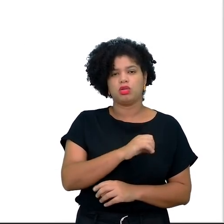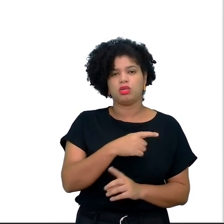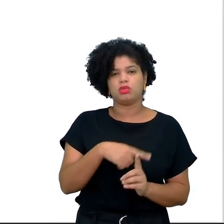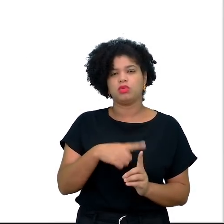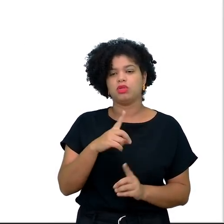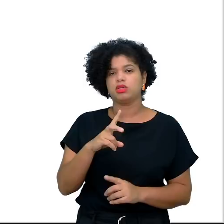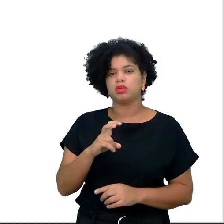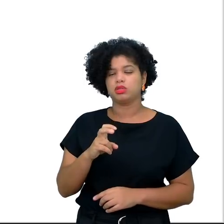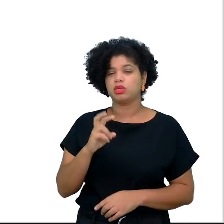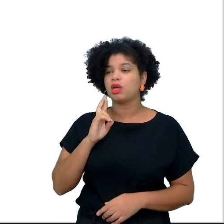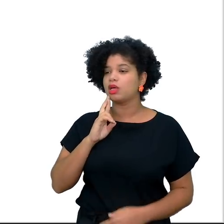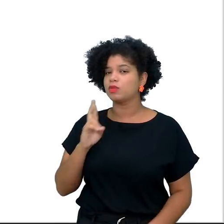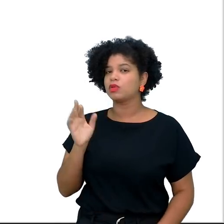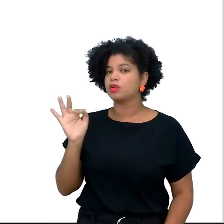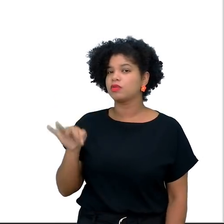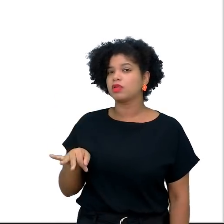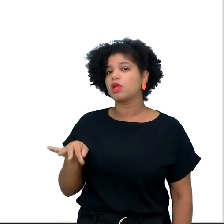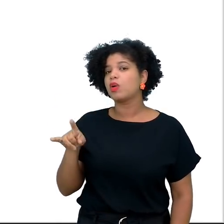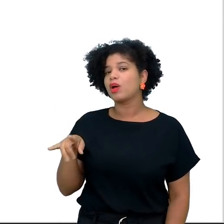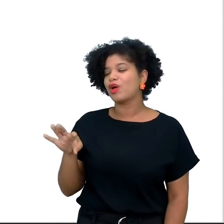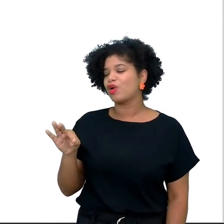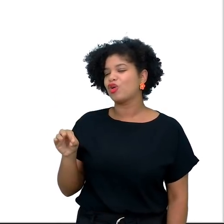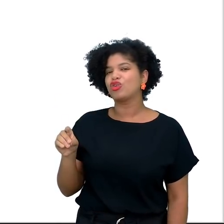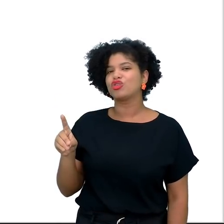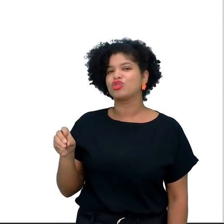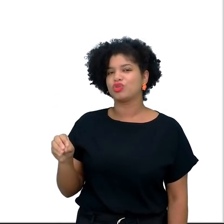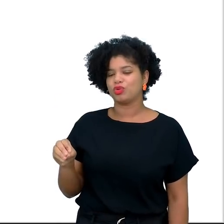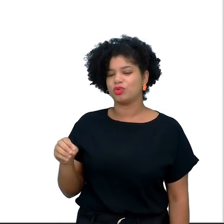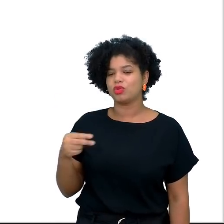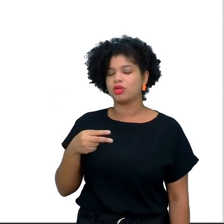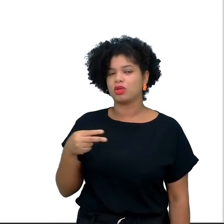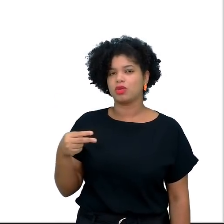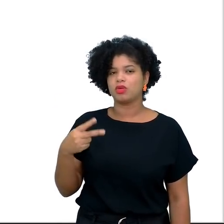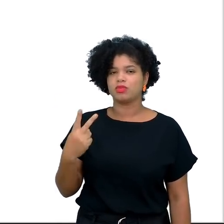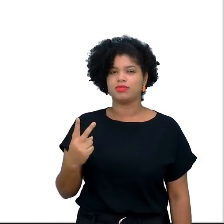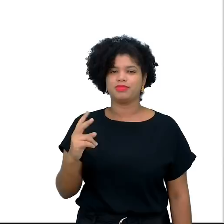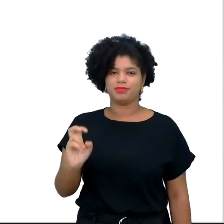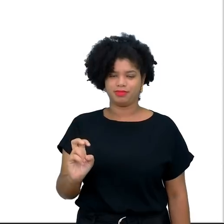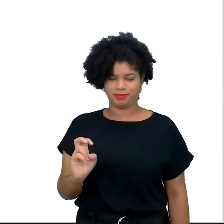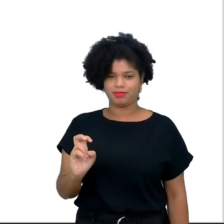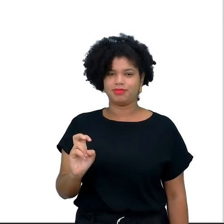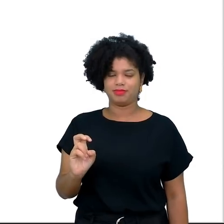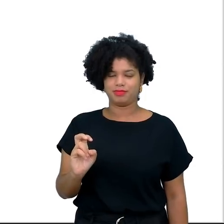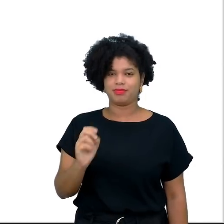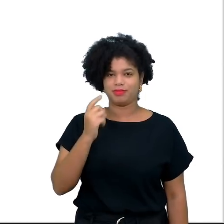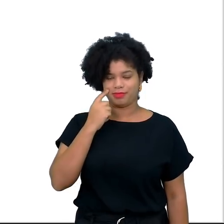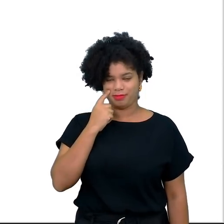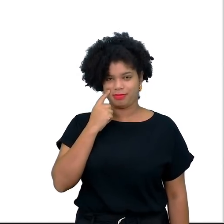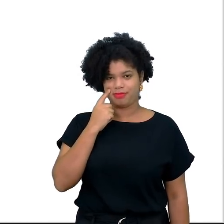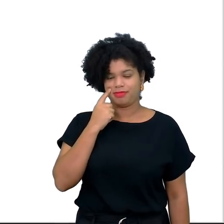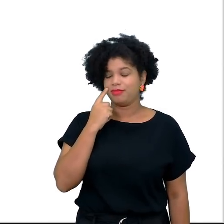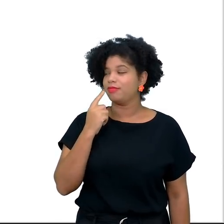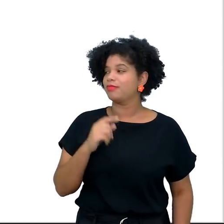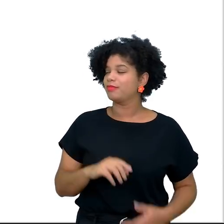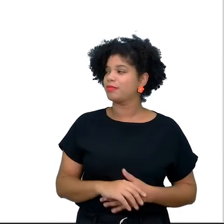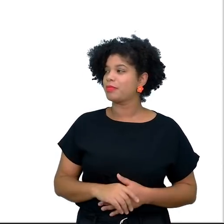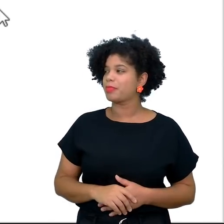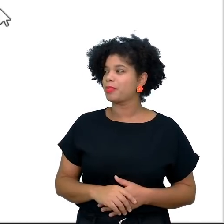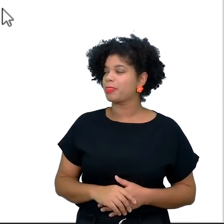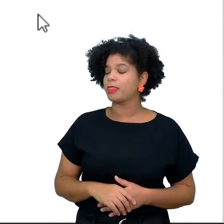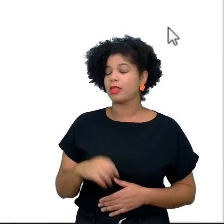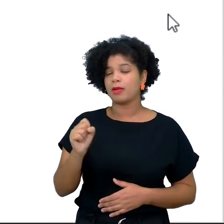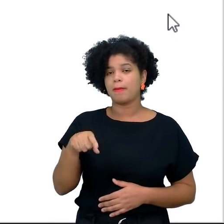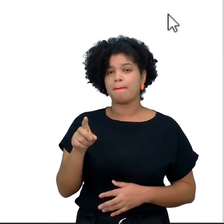todo, que aí é a soma de 10 com 15, que daria o 25. Então, aqui a gente pode ver uma relação